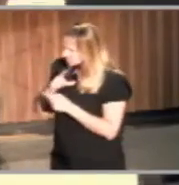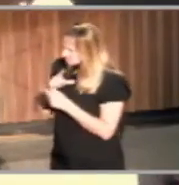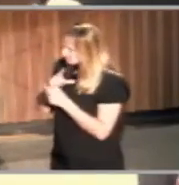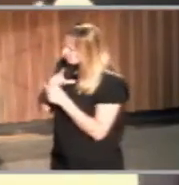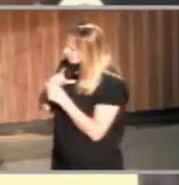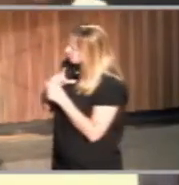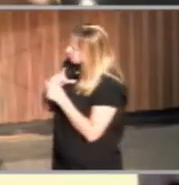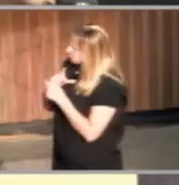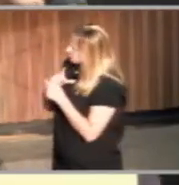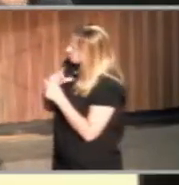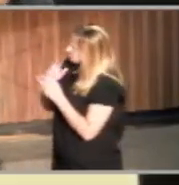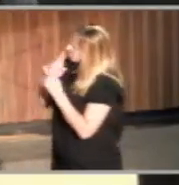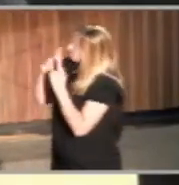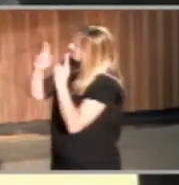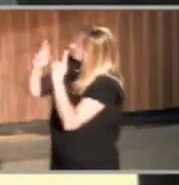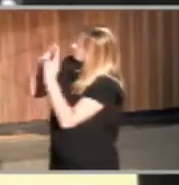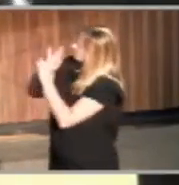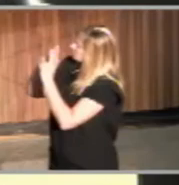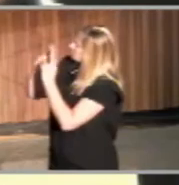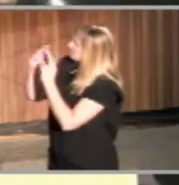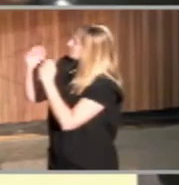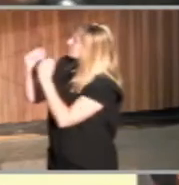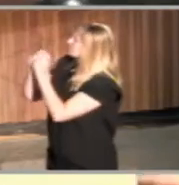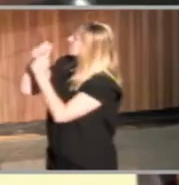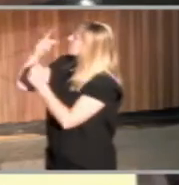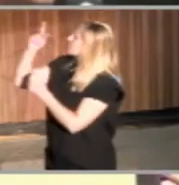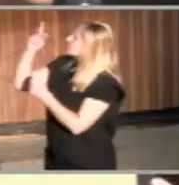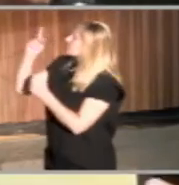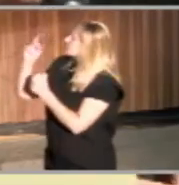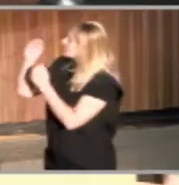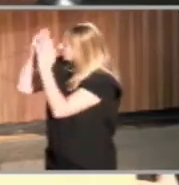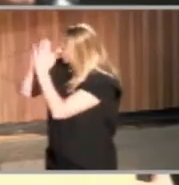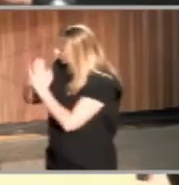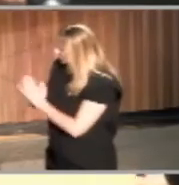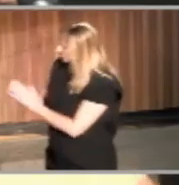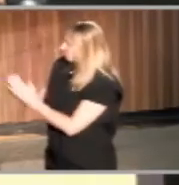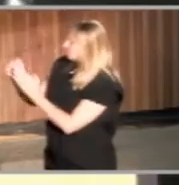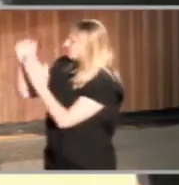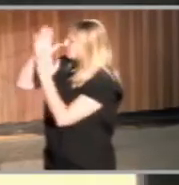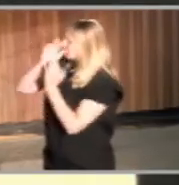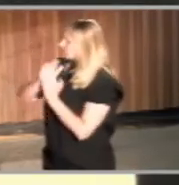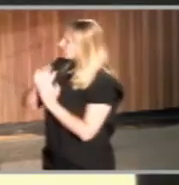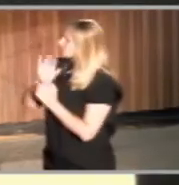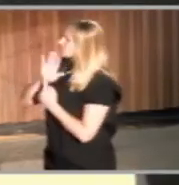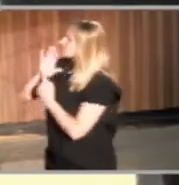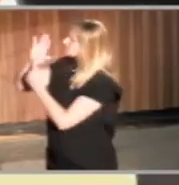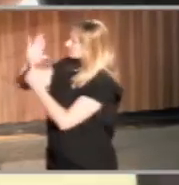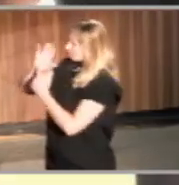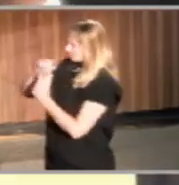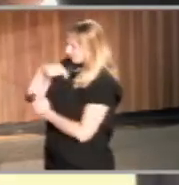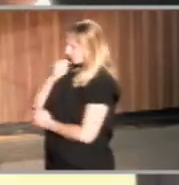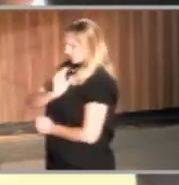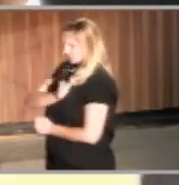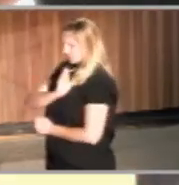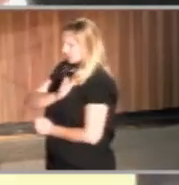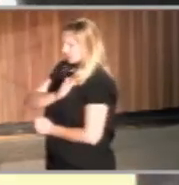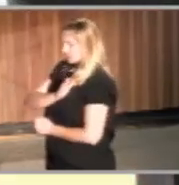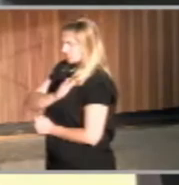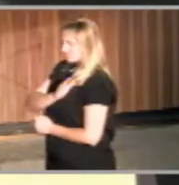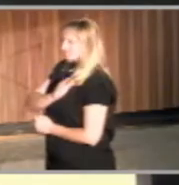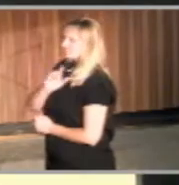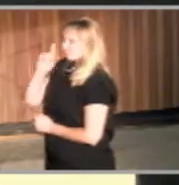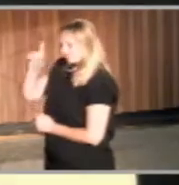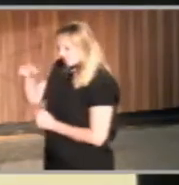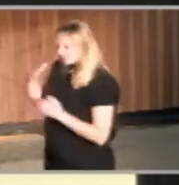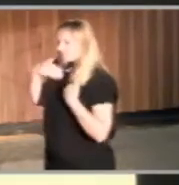relacionamento contigo é um privilégio. Te adorar, te louvar, expressar o que está no nosso coração é uma